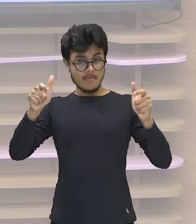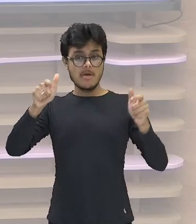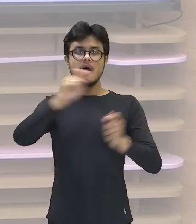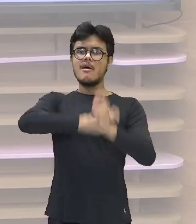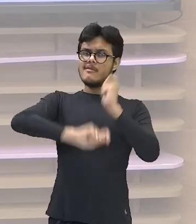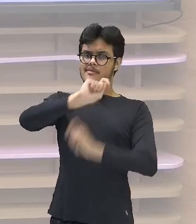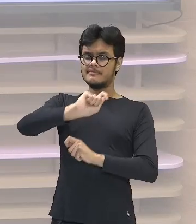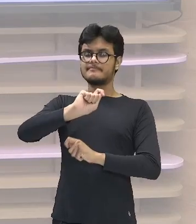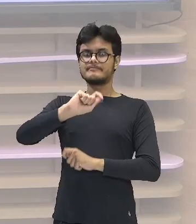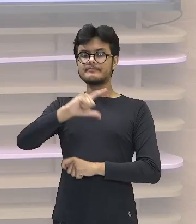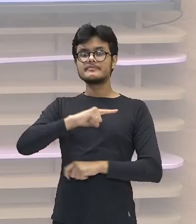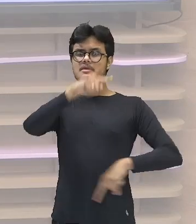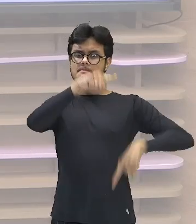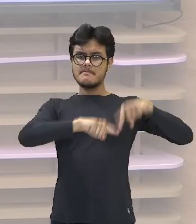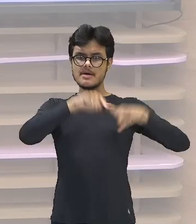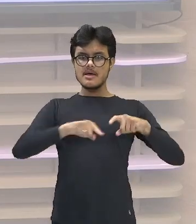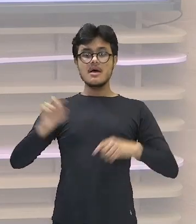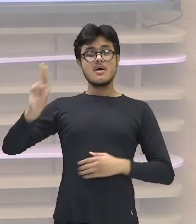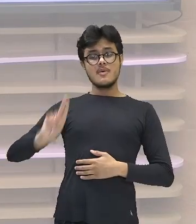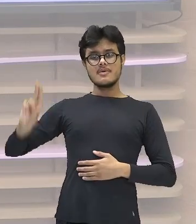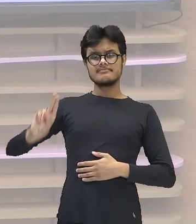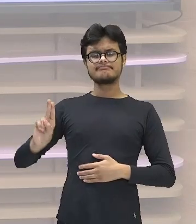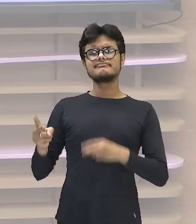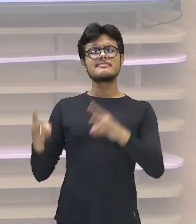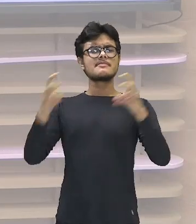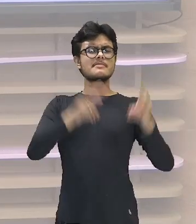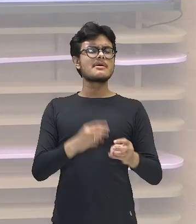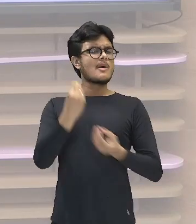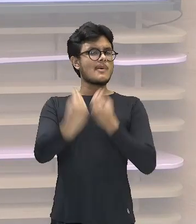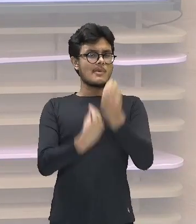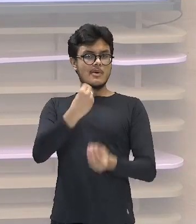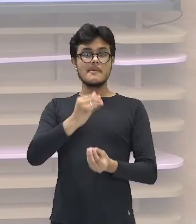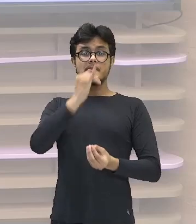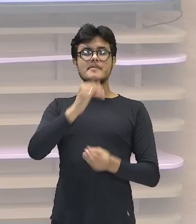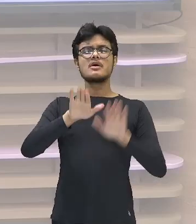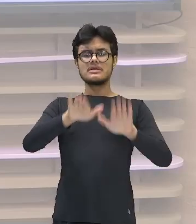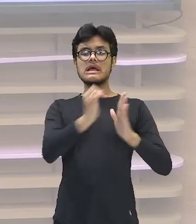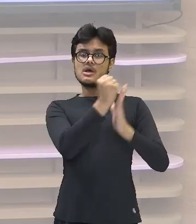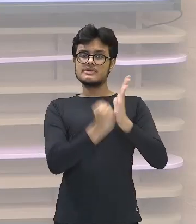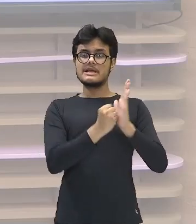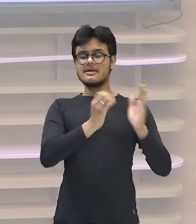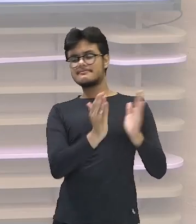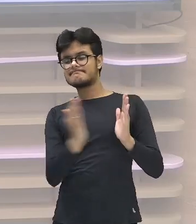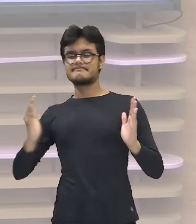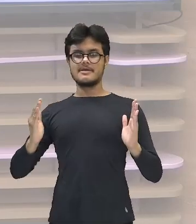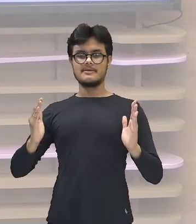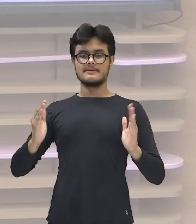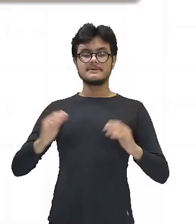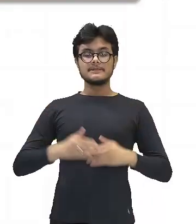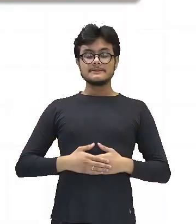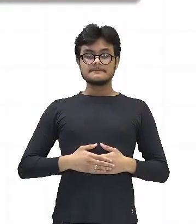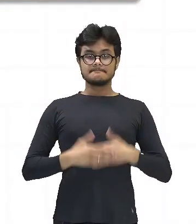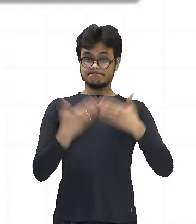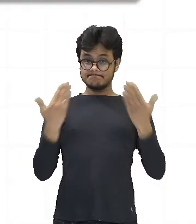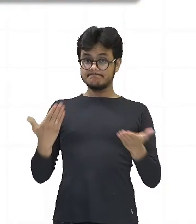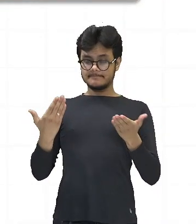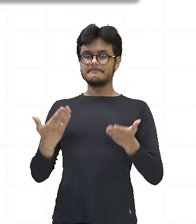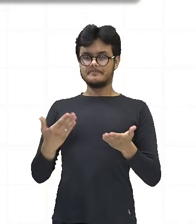aí dessas mercadorias, a gente vai observar a economia ao longo dos séculos. Temos que desde a